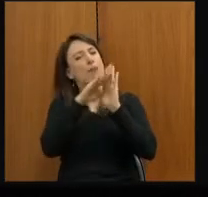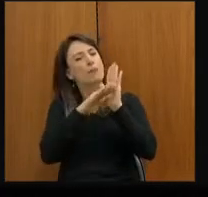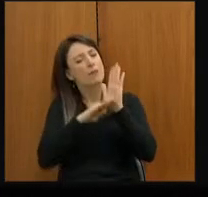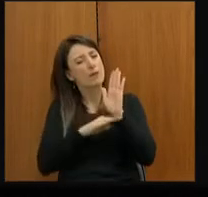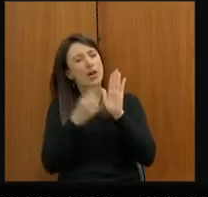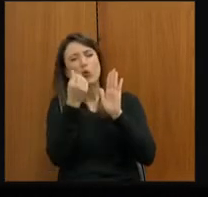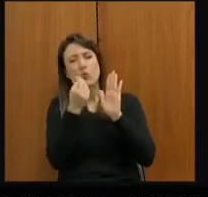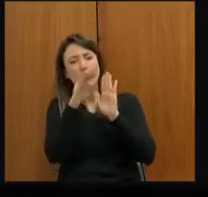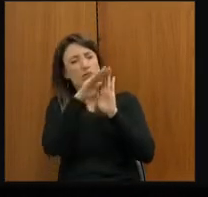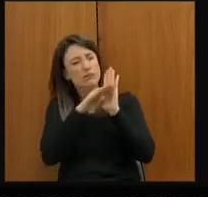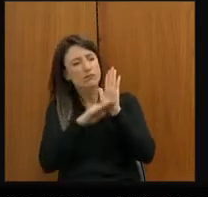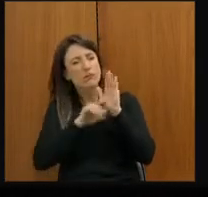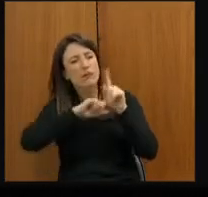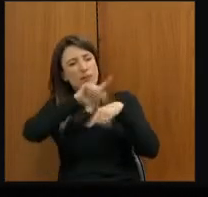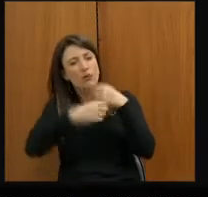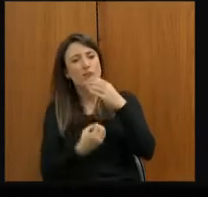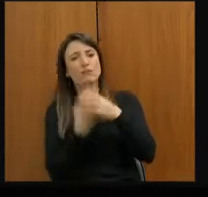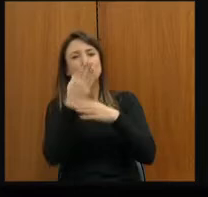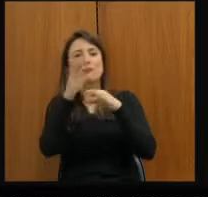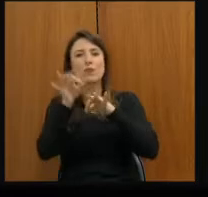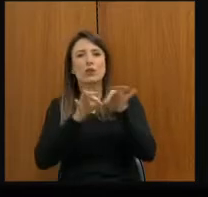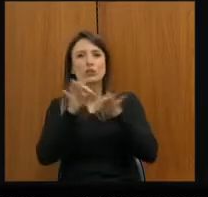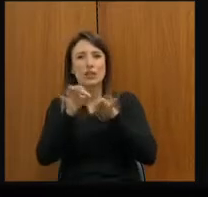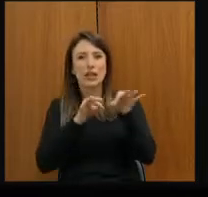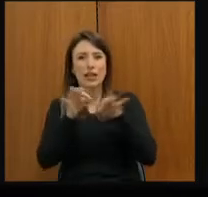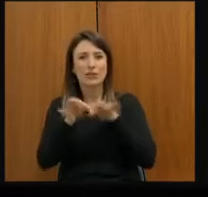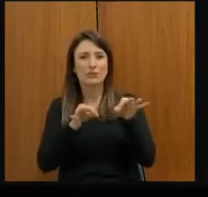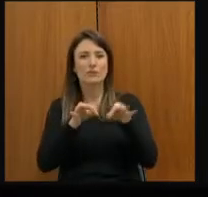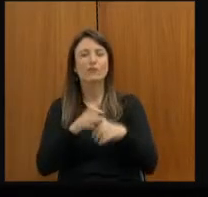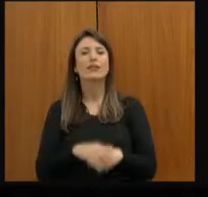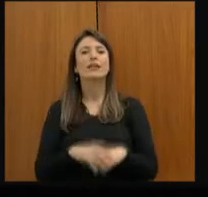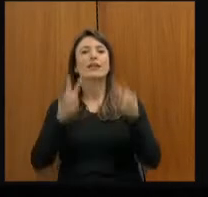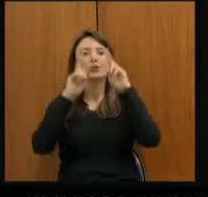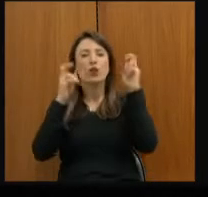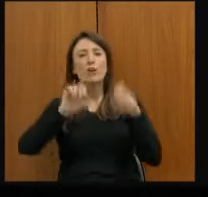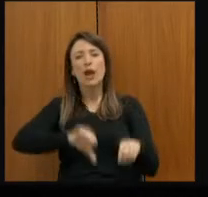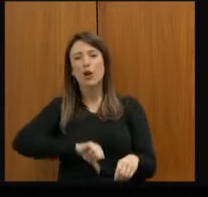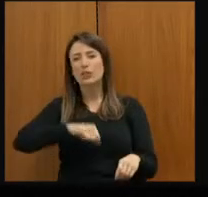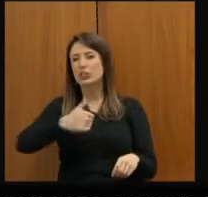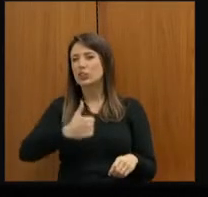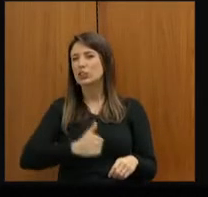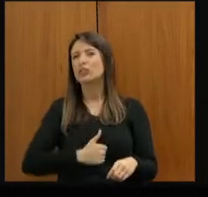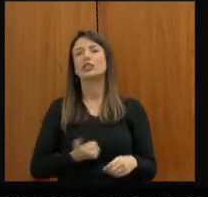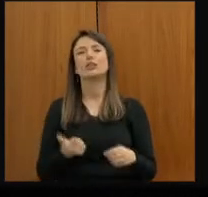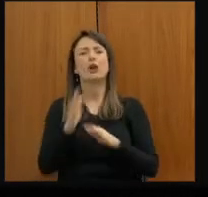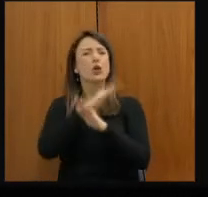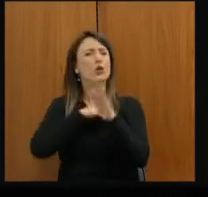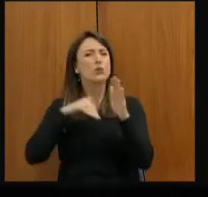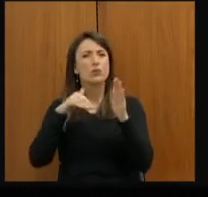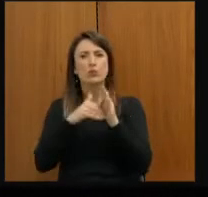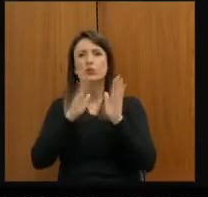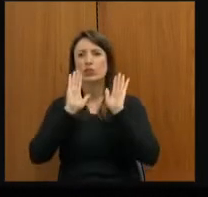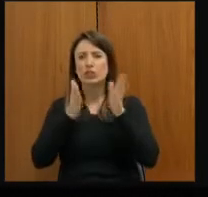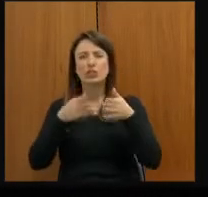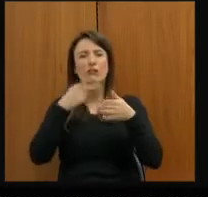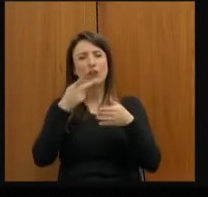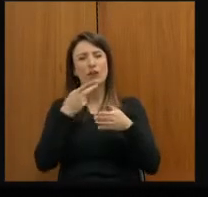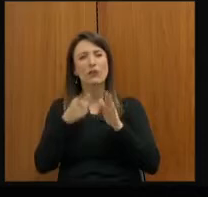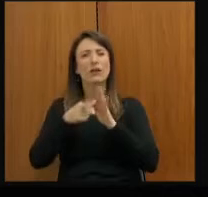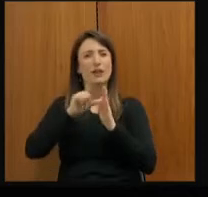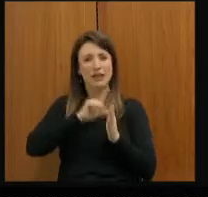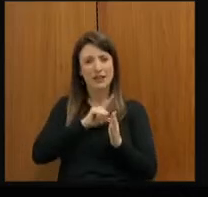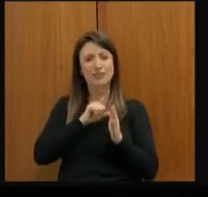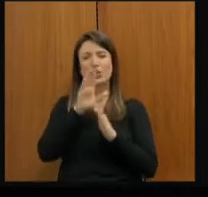projeto e é por questão da autoestima tudo que foi dito aqui eu acho que